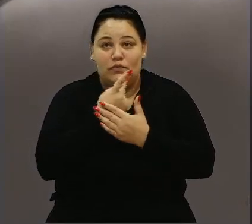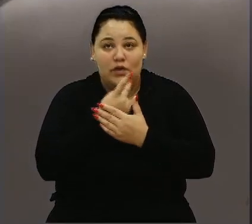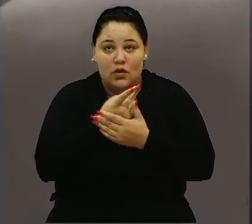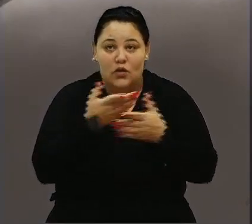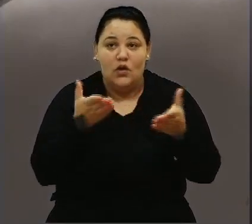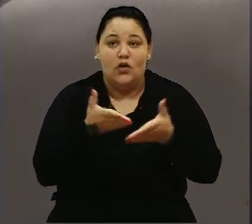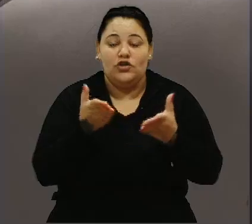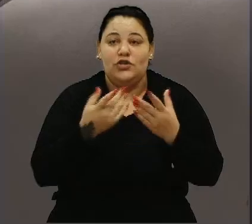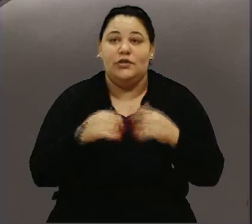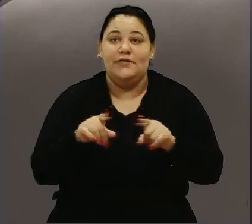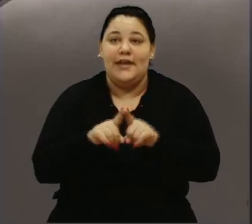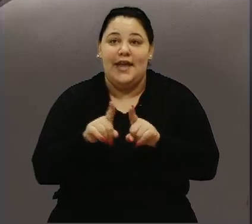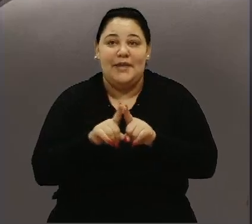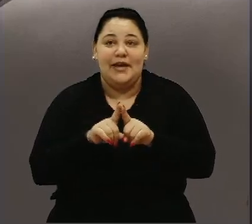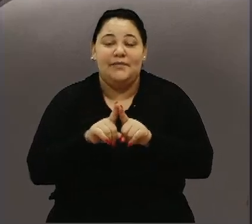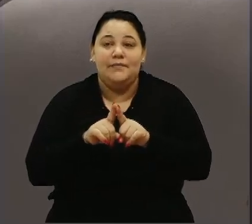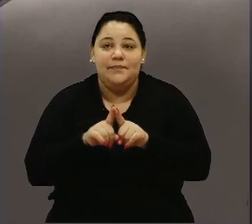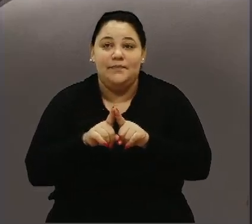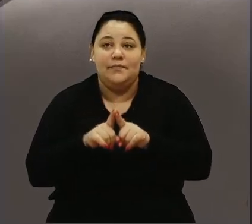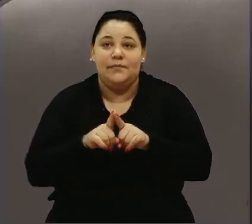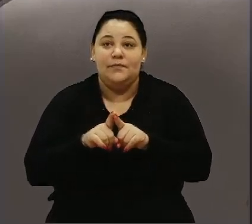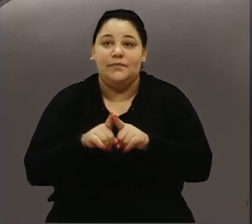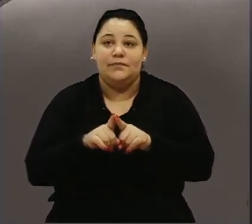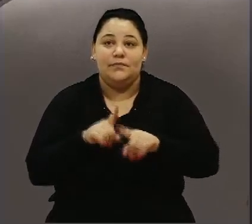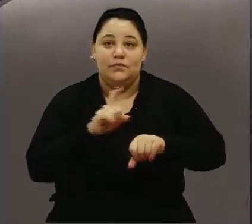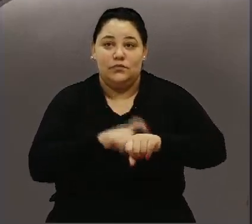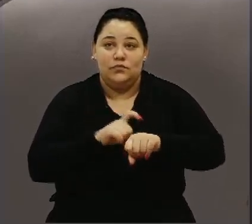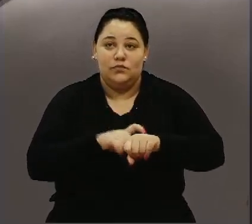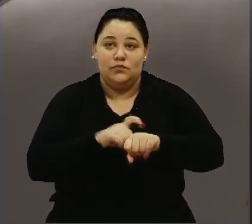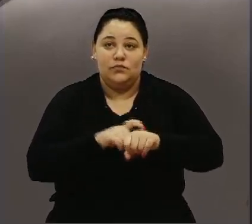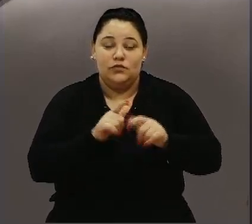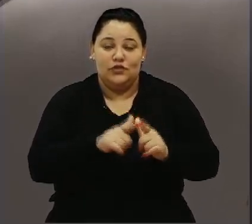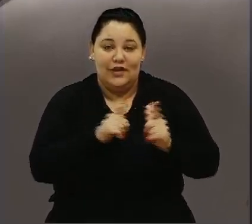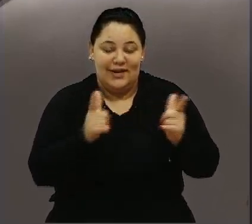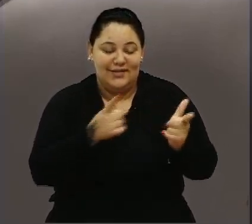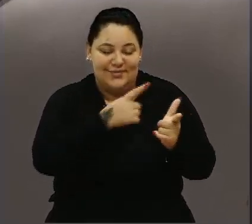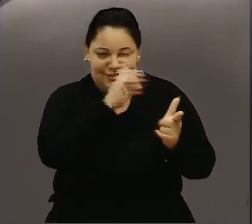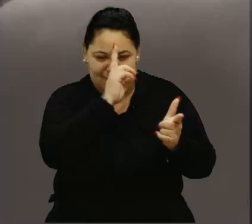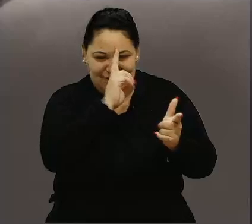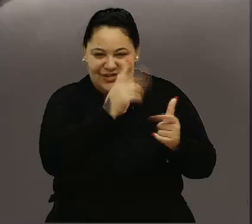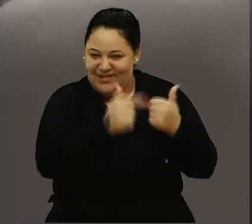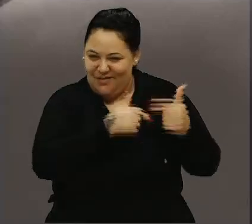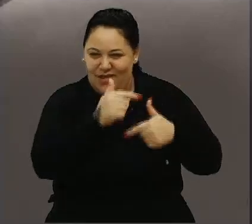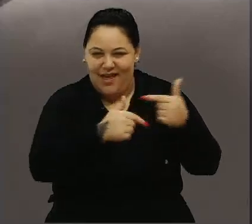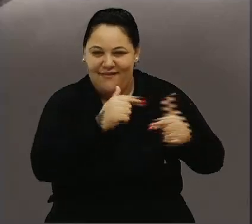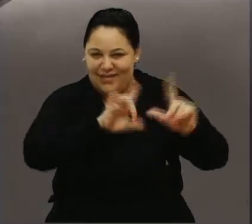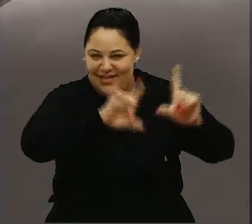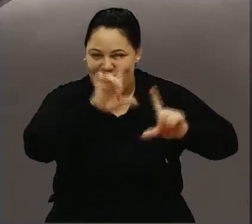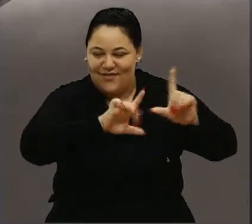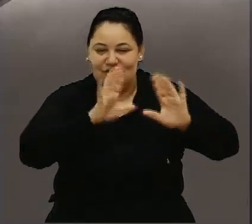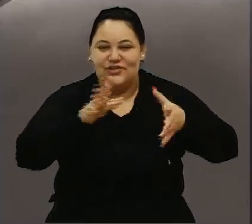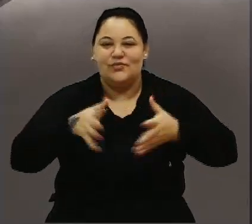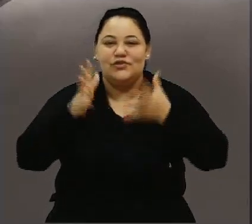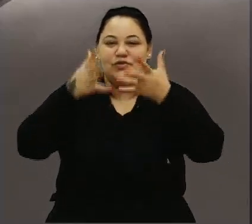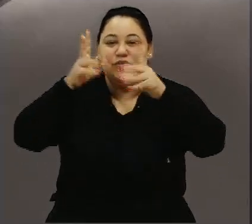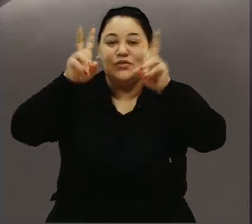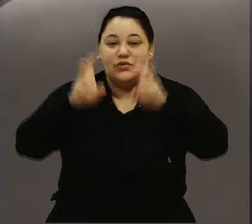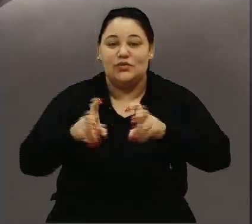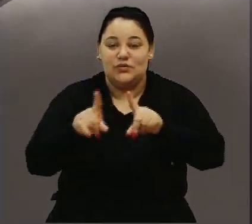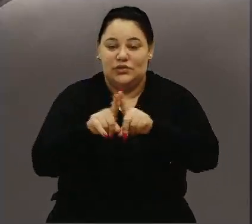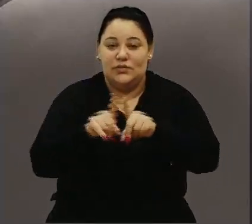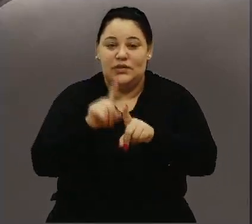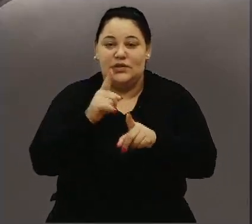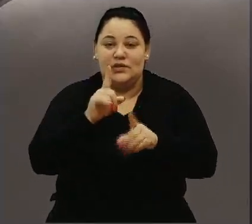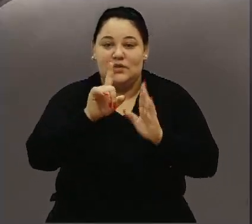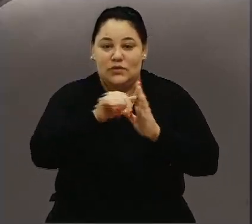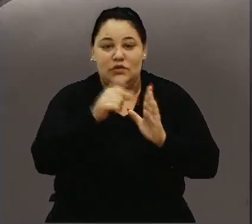tempo do jornalismo, né, do Jornal do Almoço, né, já fomentando esse assunto, depois conseguiu com o